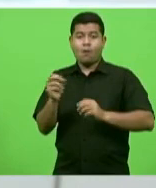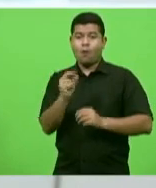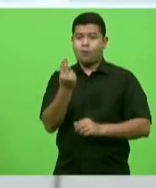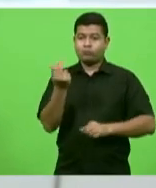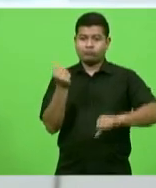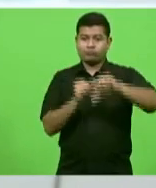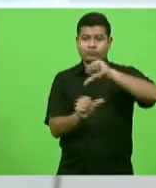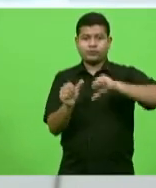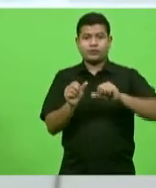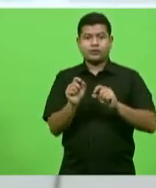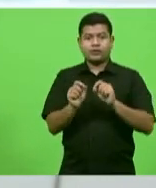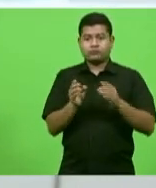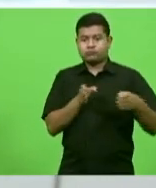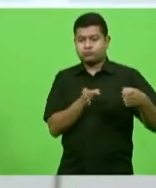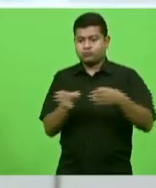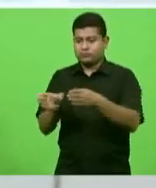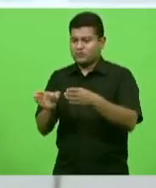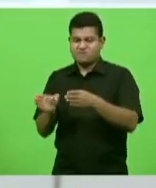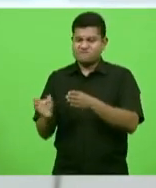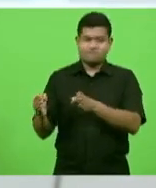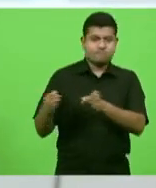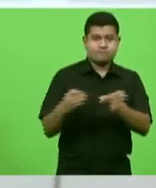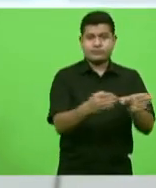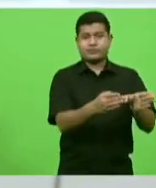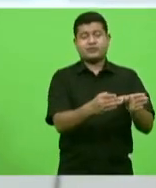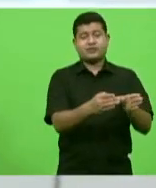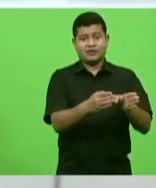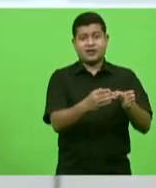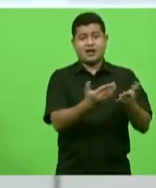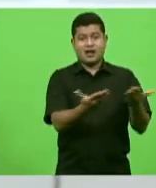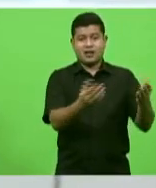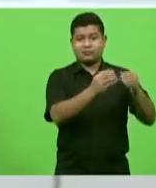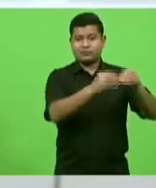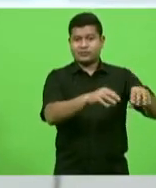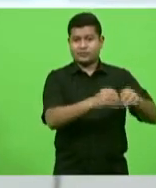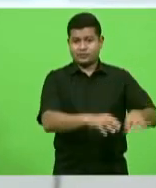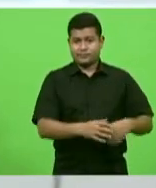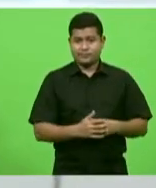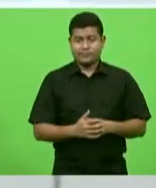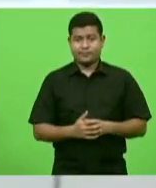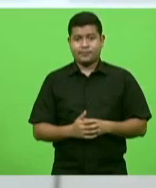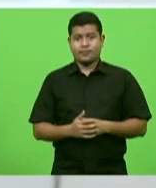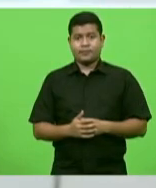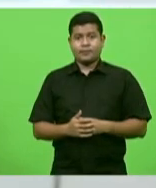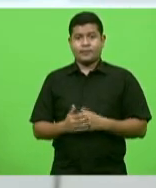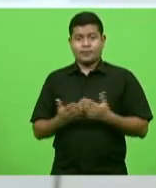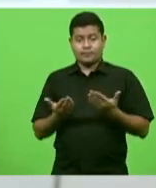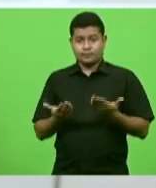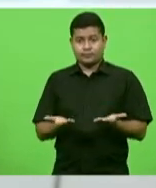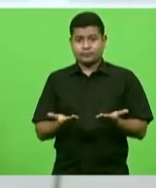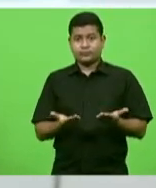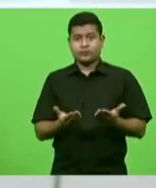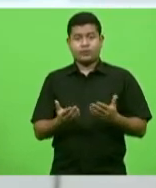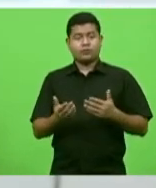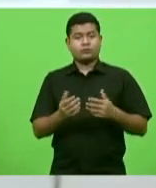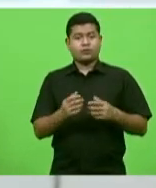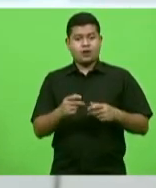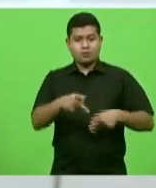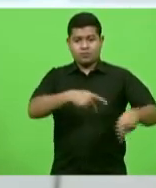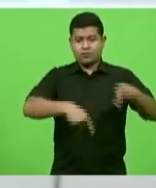rumo da civilidade a barbearia em qualquer do povo tem direito